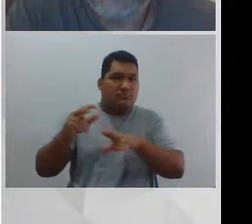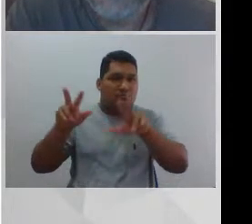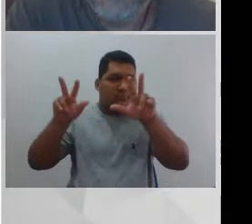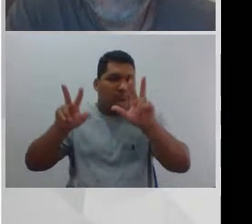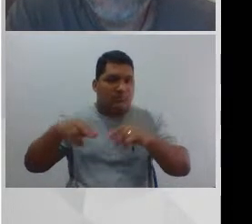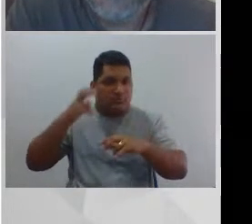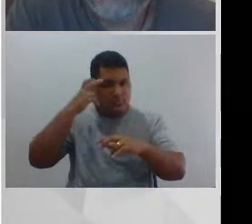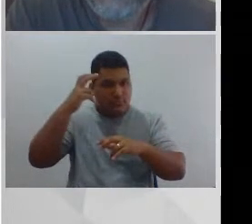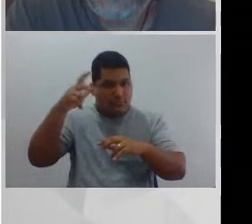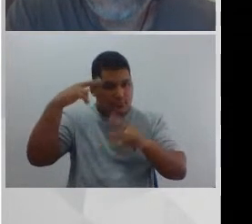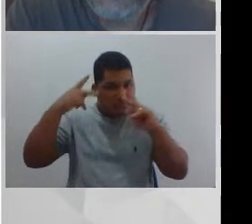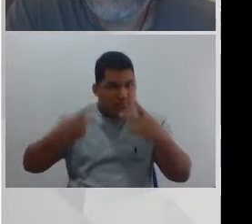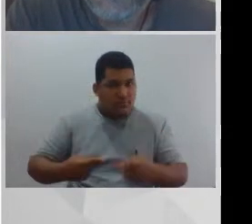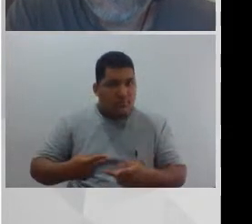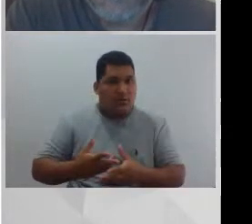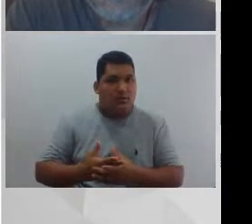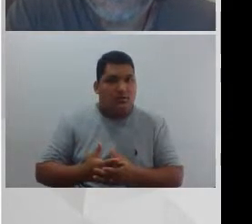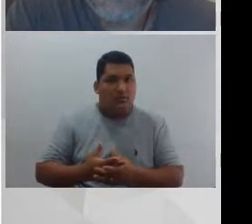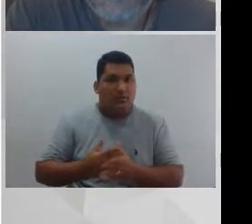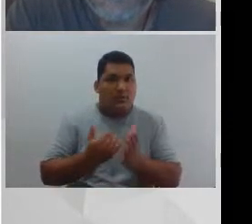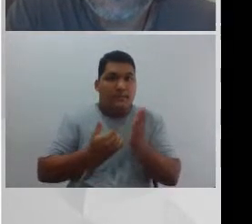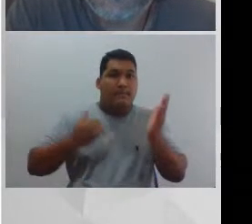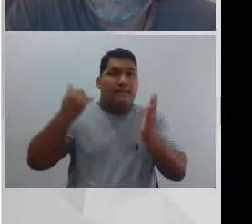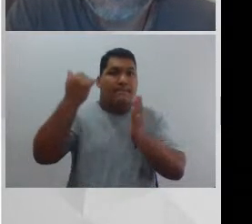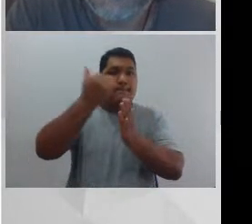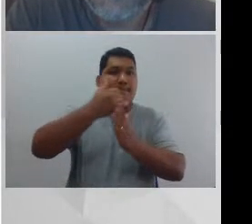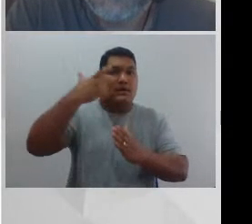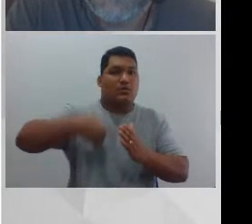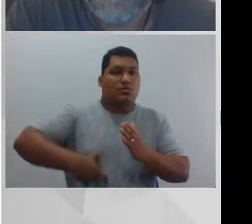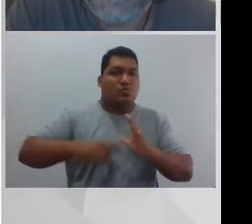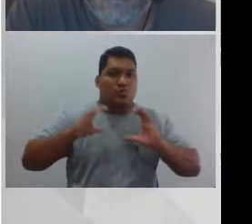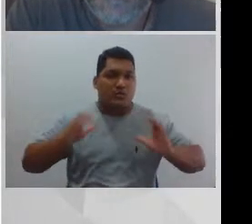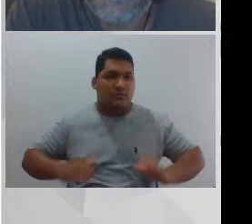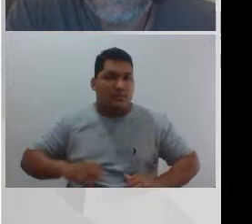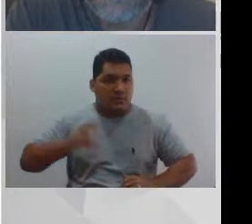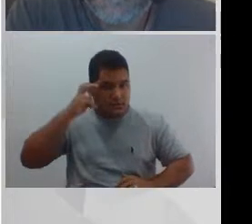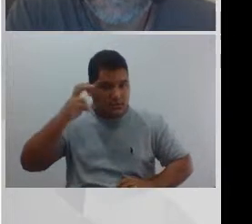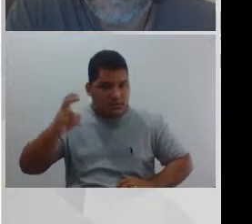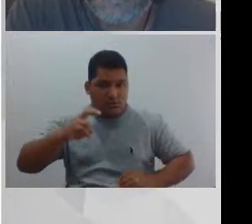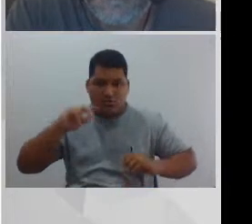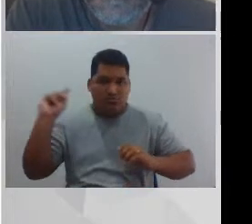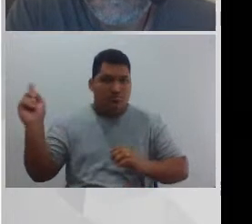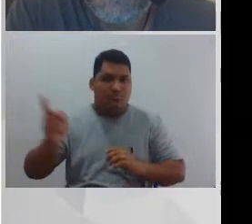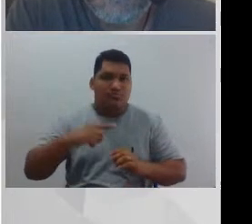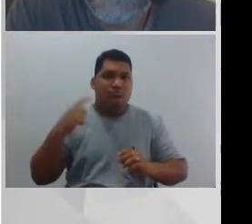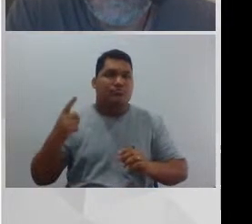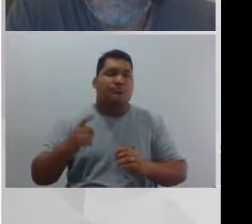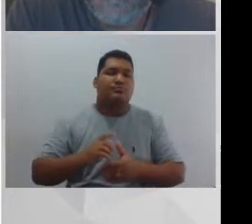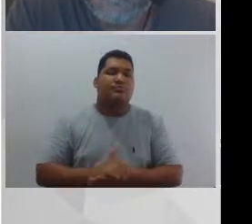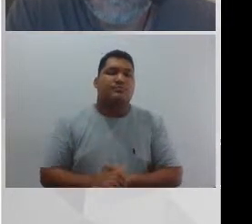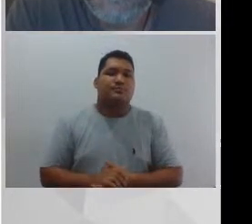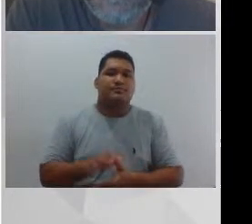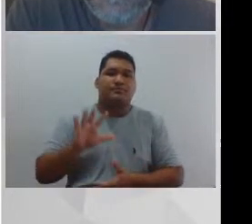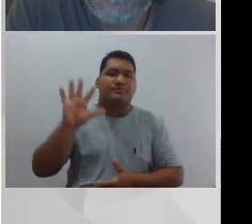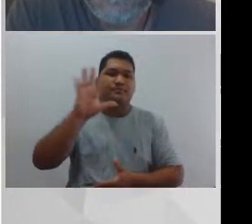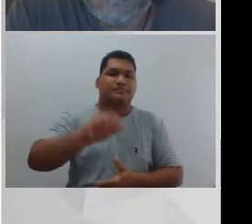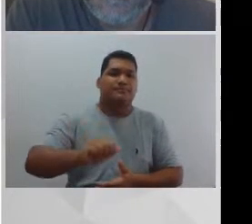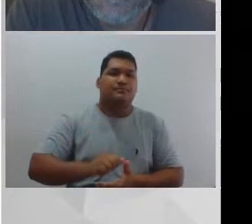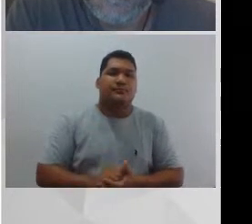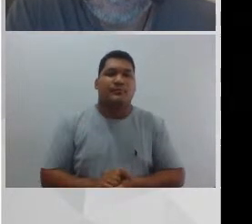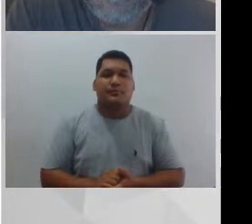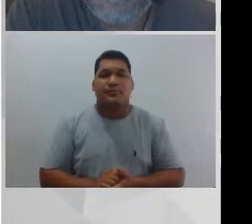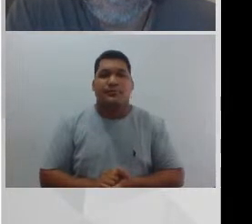humana para comportamento inteligente do ser vivo em geral. Um pequeno exemplo: